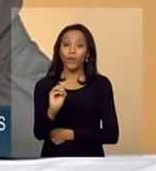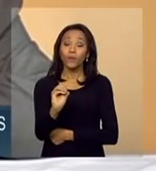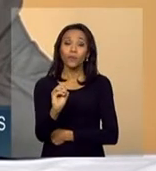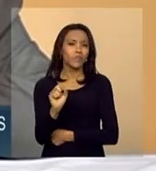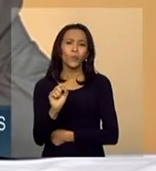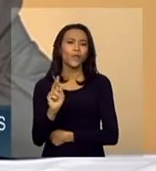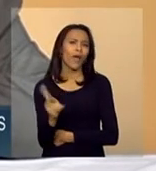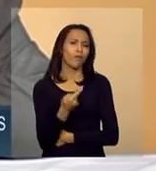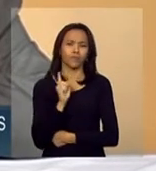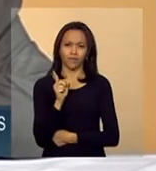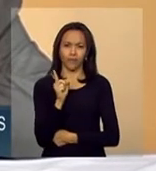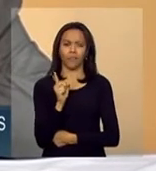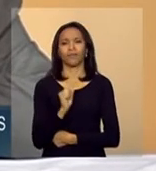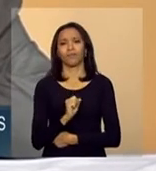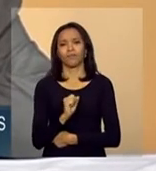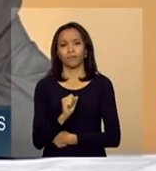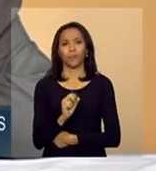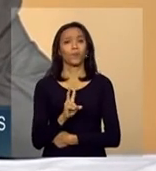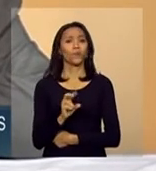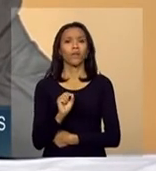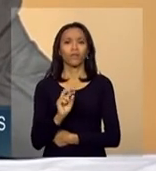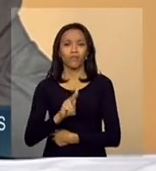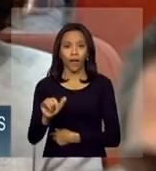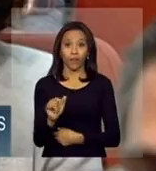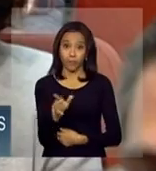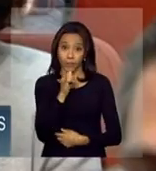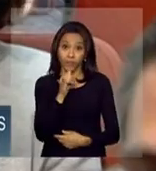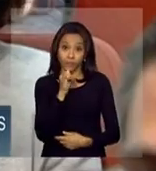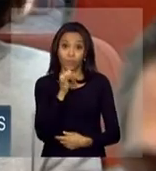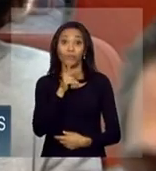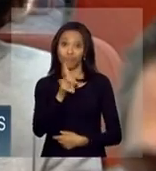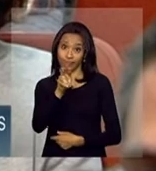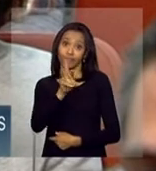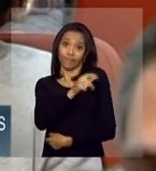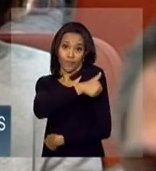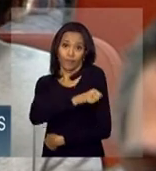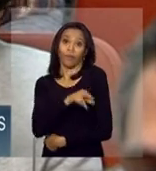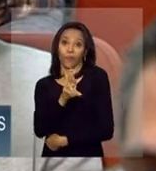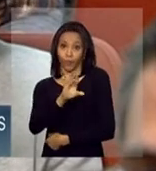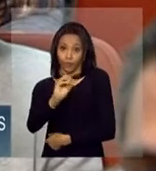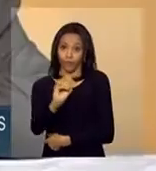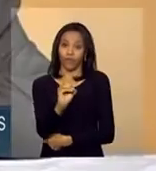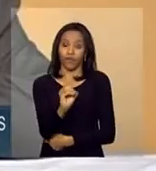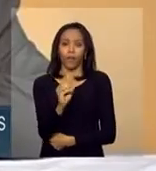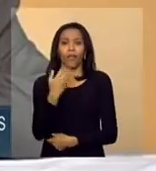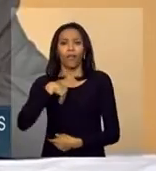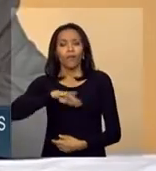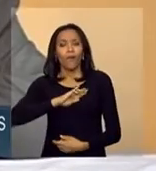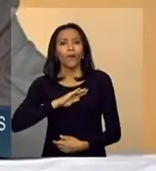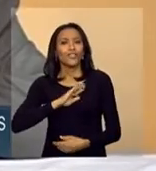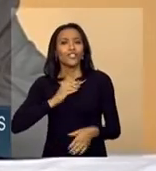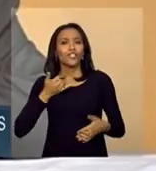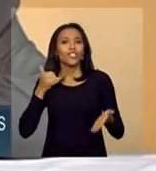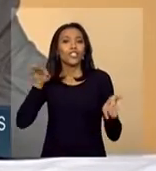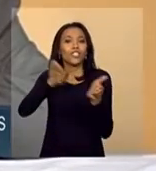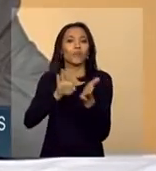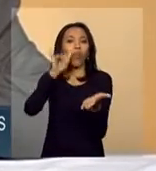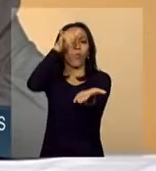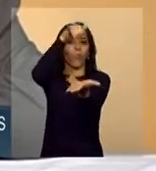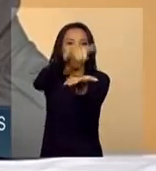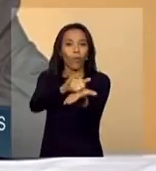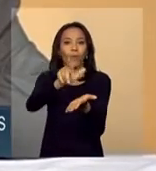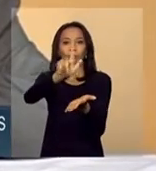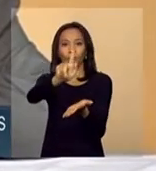que acontece, então? O que vai acontecer no Rio, dando um exemplo do Rio? Nós chegamos ao aeroporto do Galeão, que